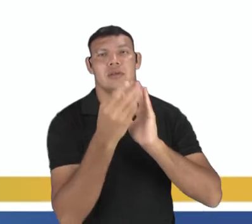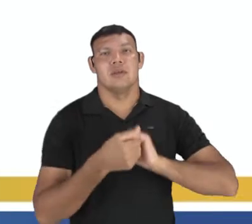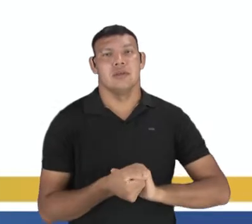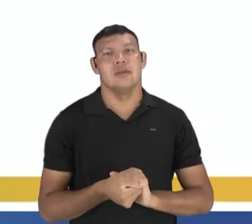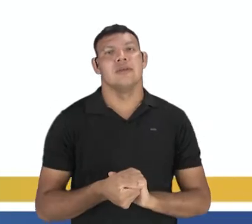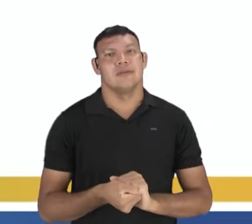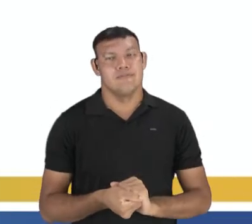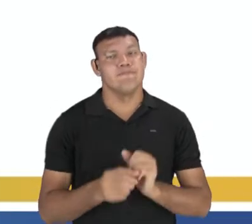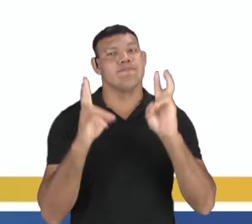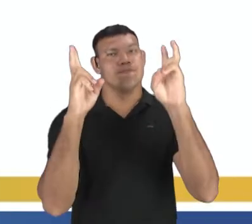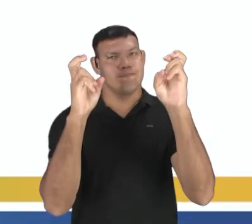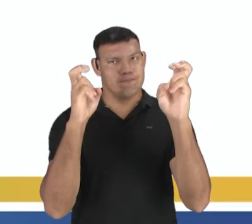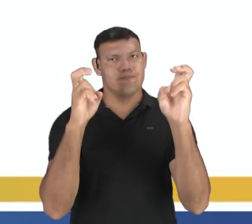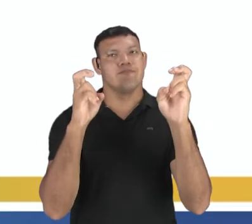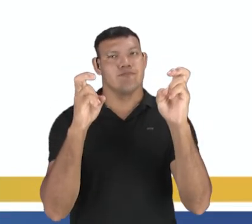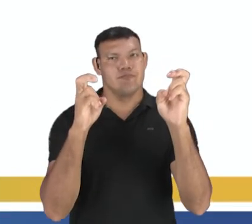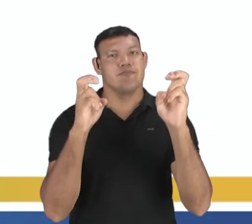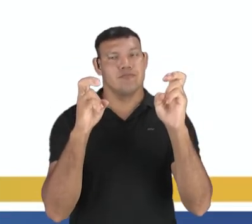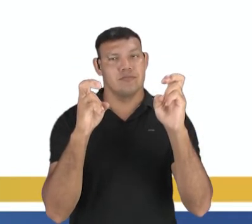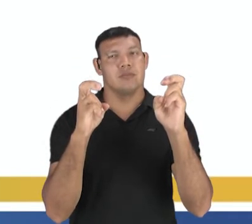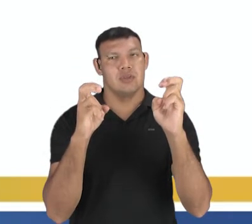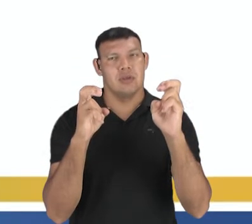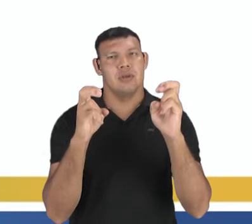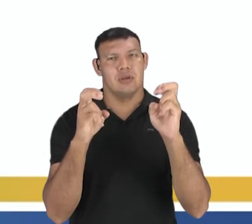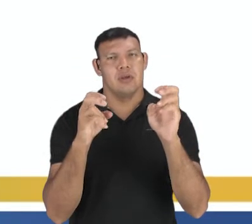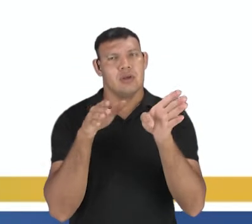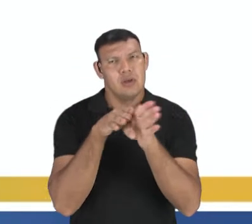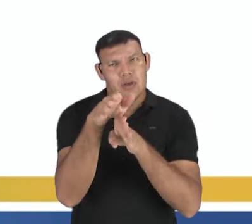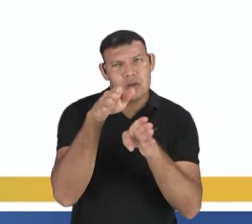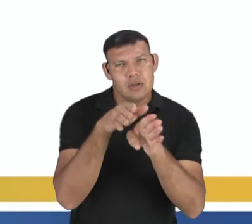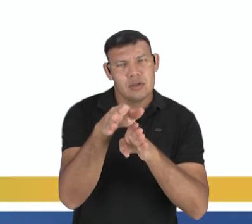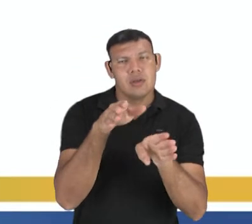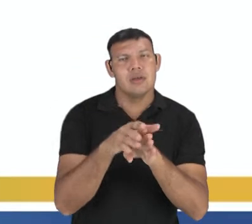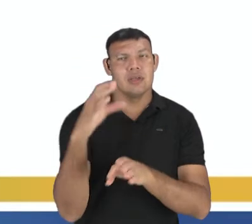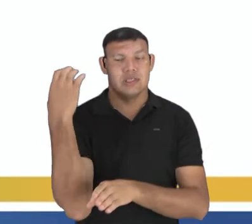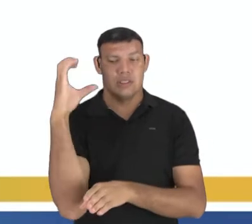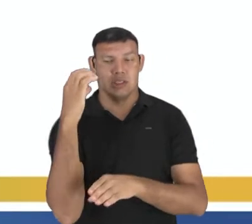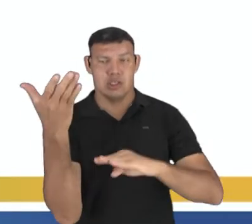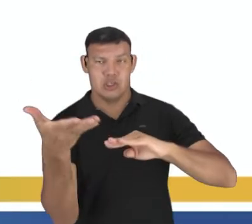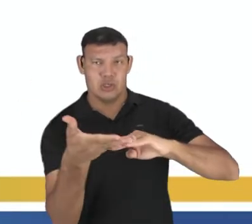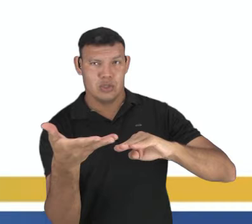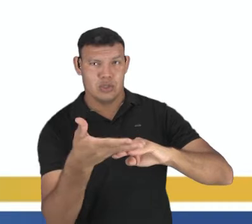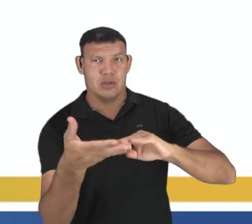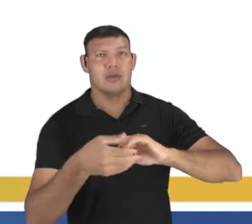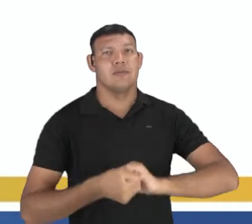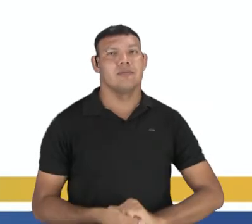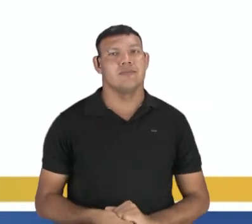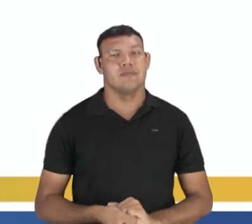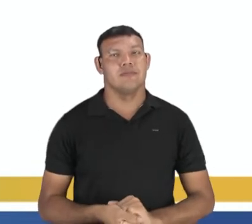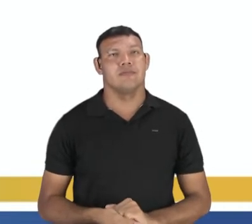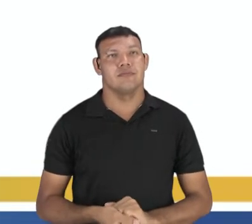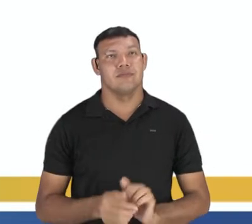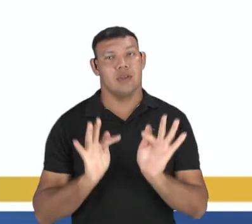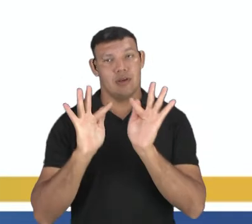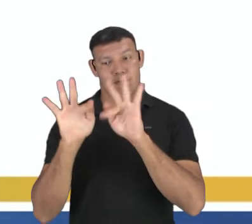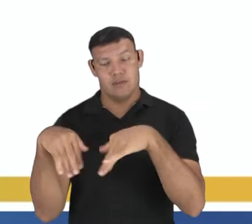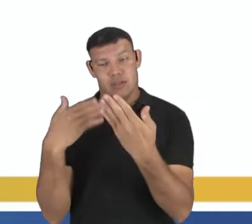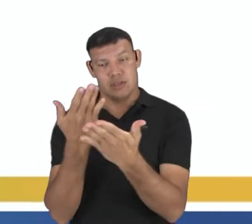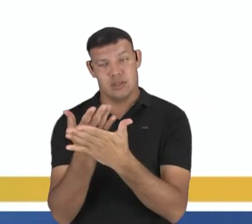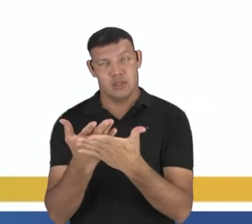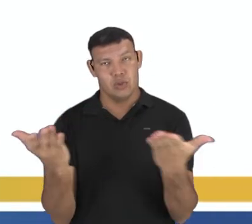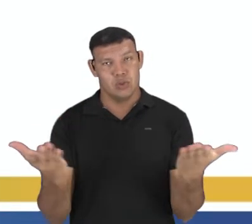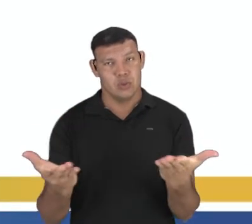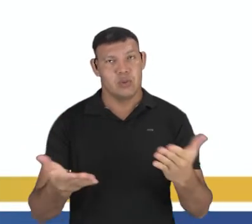grandes temas que norteiam o debate sobre a ciência contemporânea. Agora, para finalizar nossa